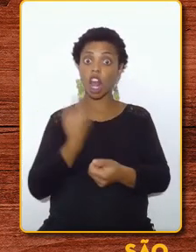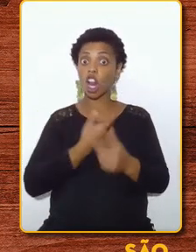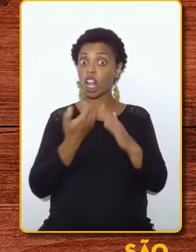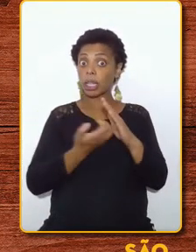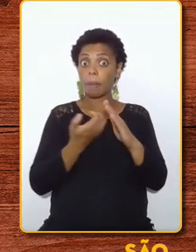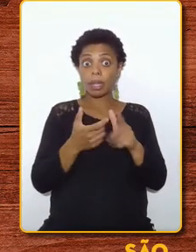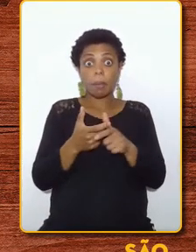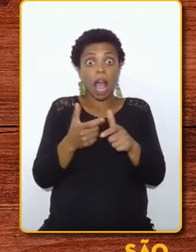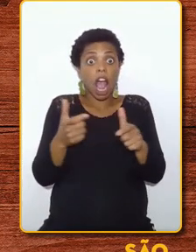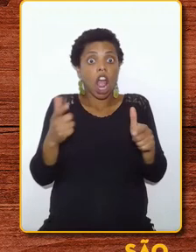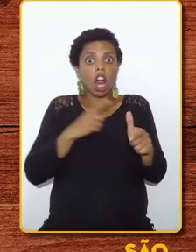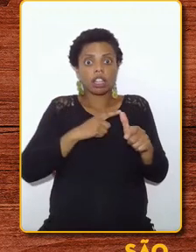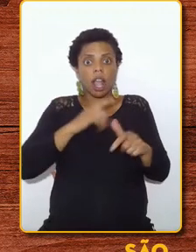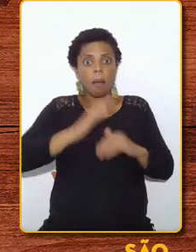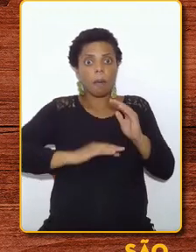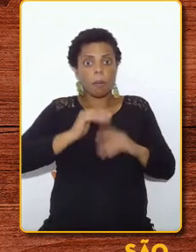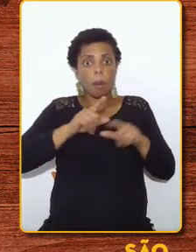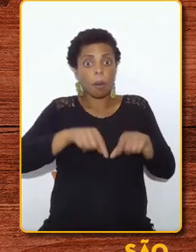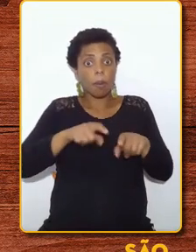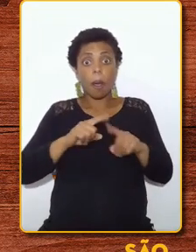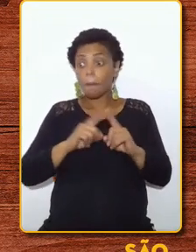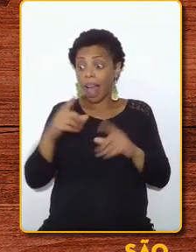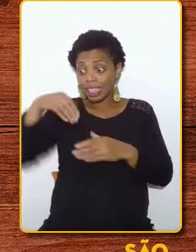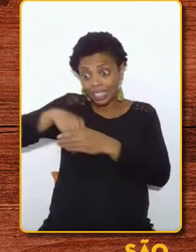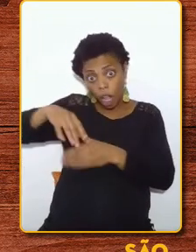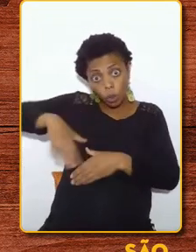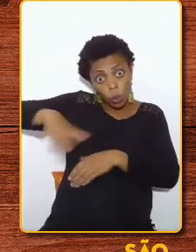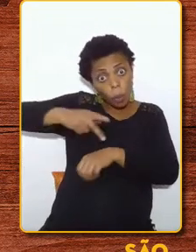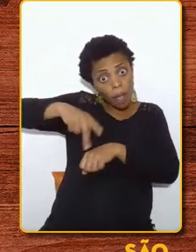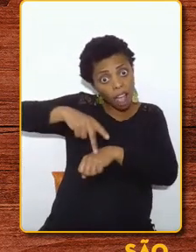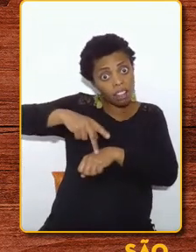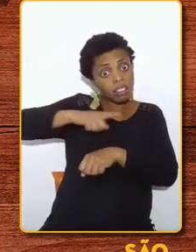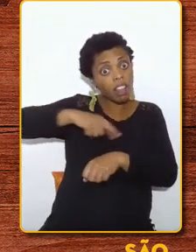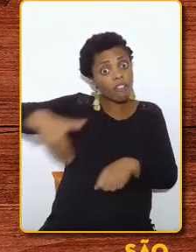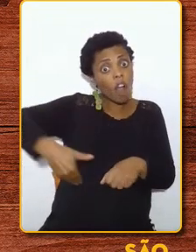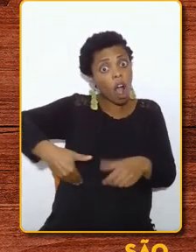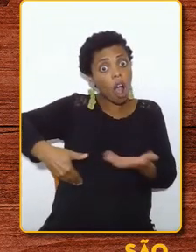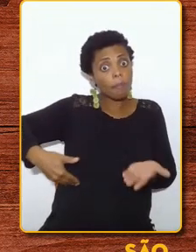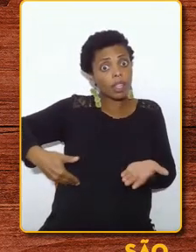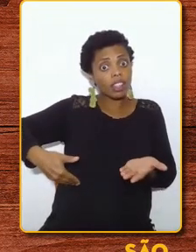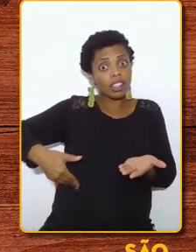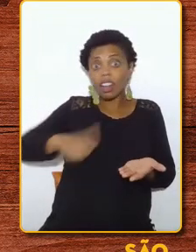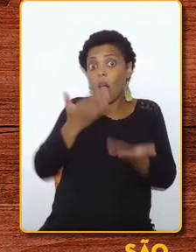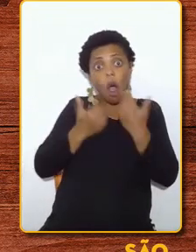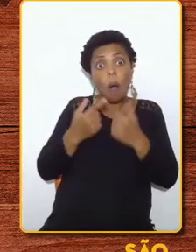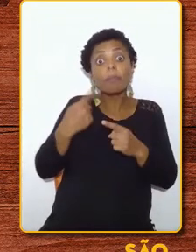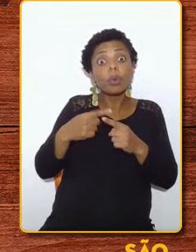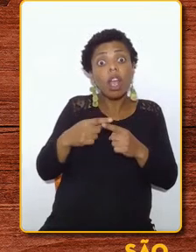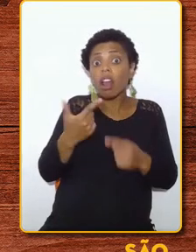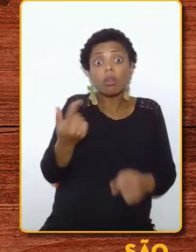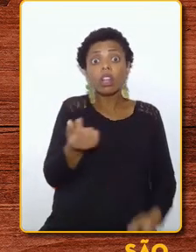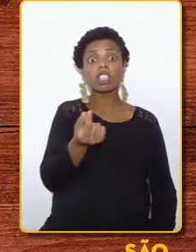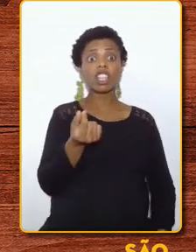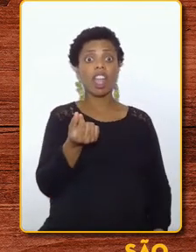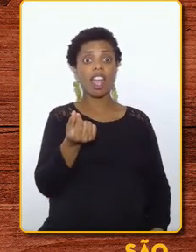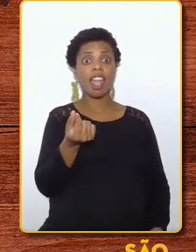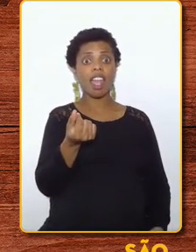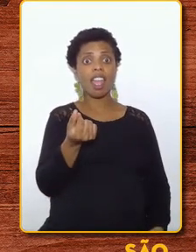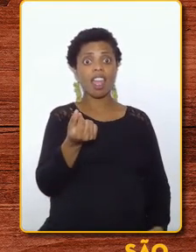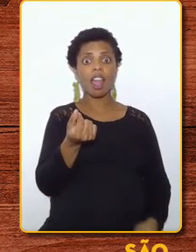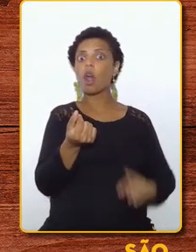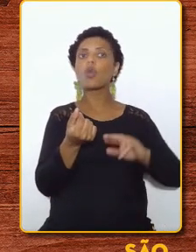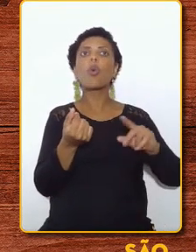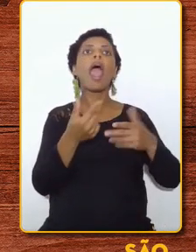dá oportunidade de consumir. Por quê? Porque nós não temos renda. Não é o preço dos produtos que é